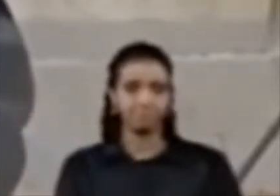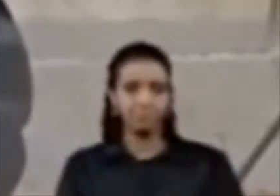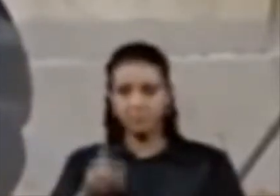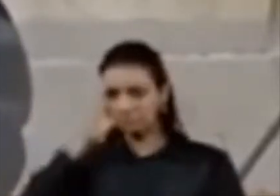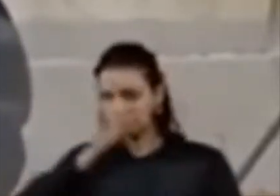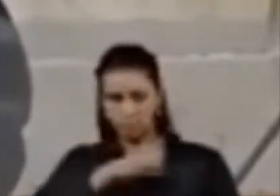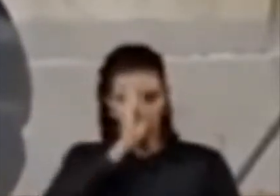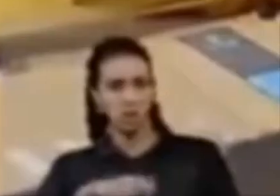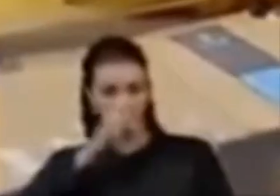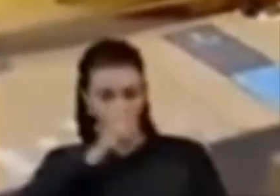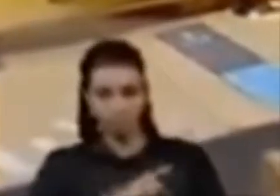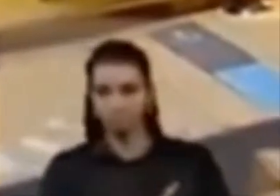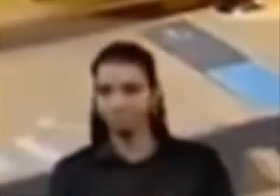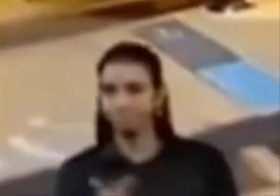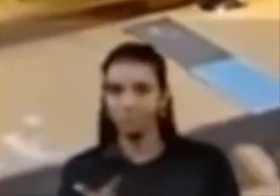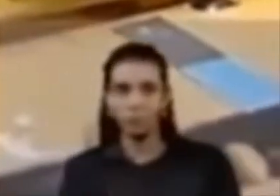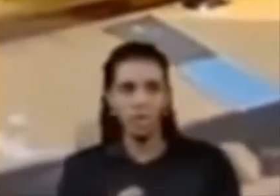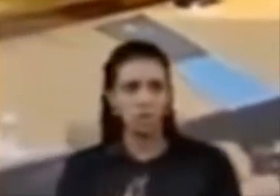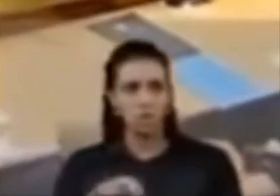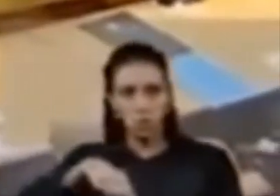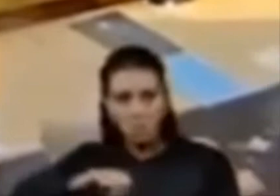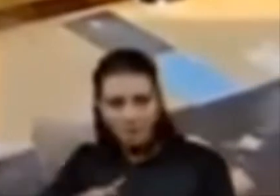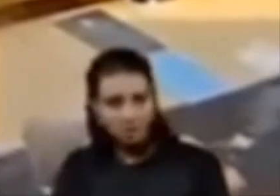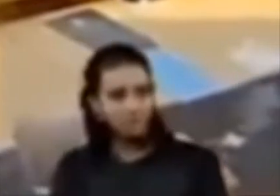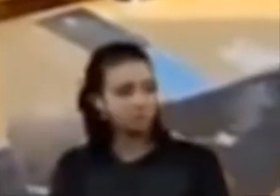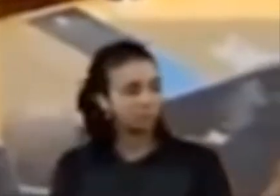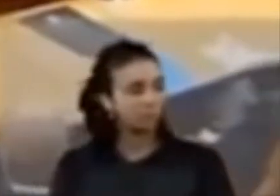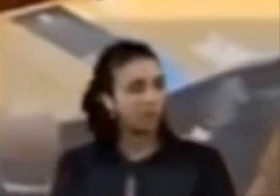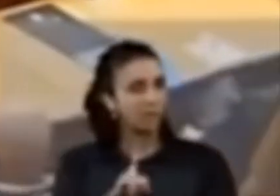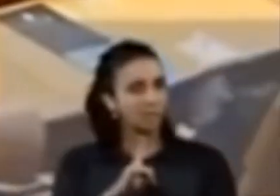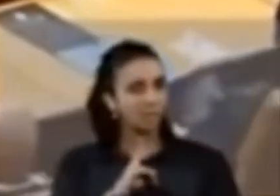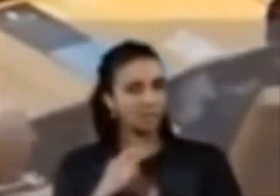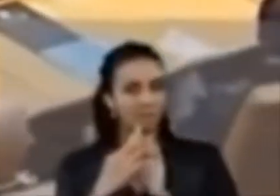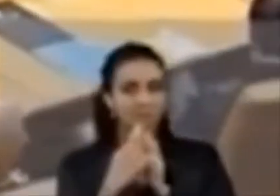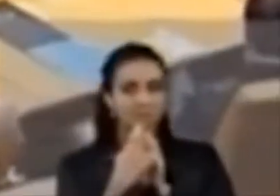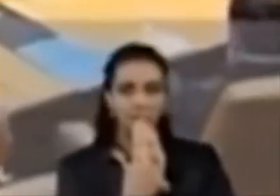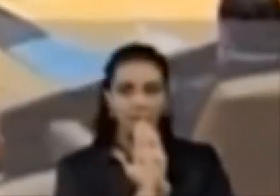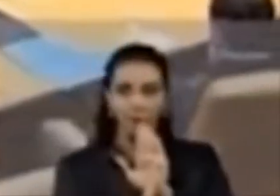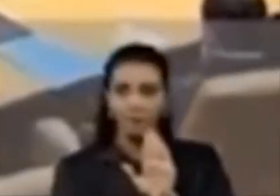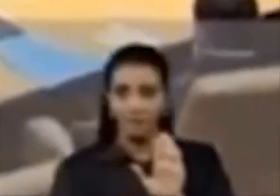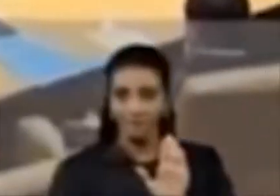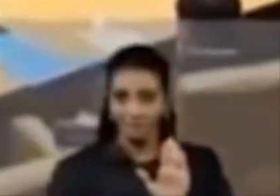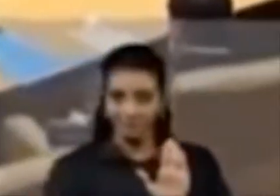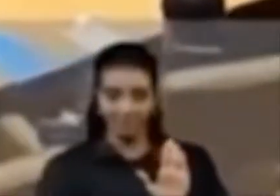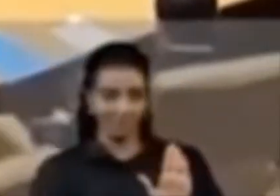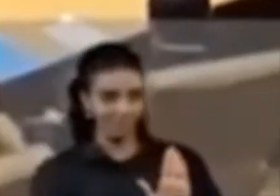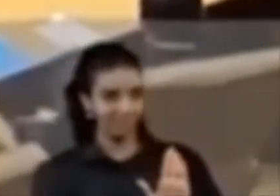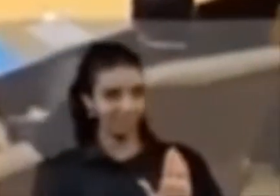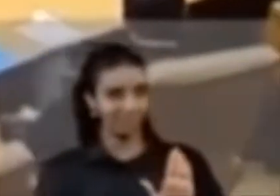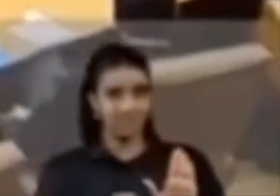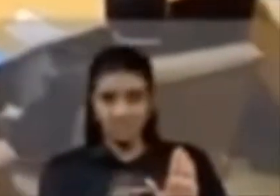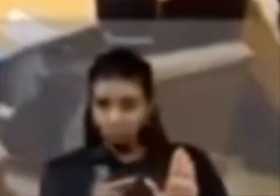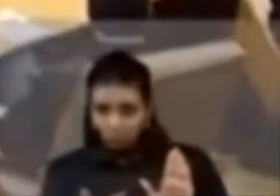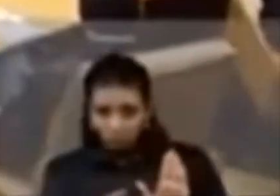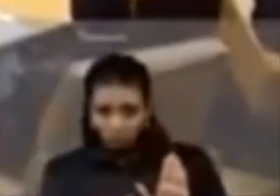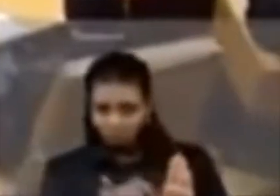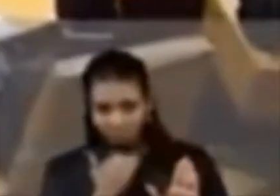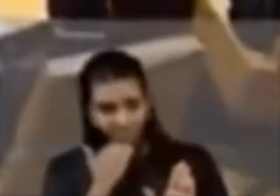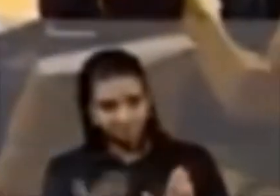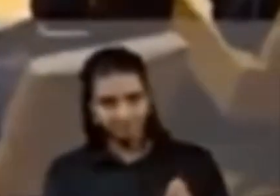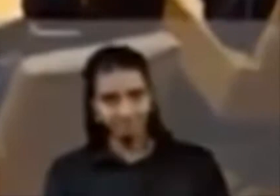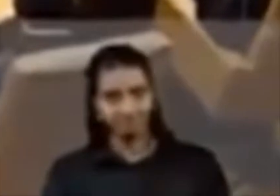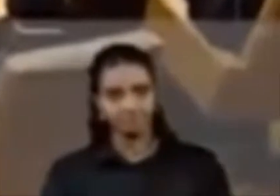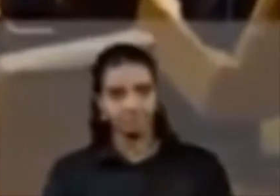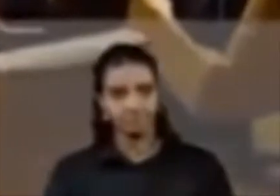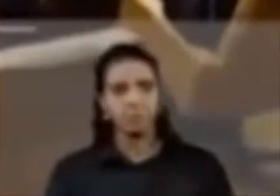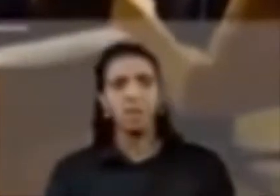avance e se consolide. A justiça tem seus ritos, sem os quais ela não se materializa. Prevê